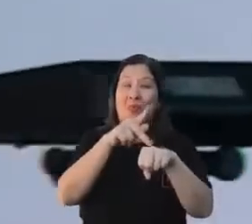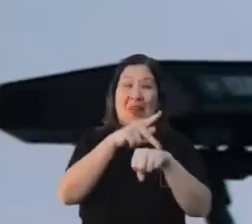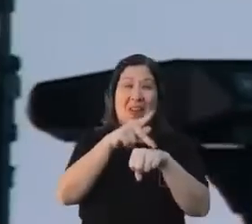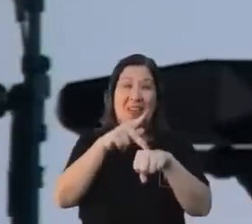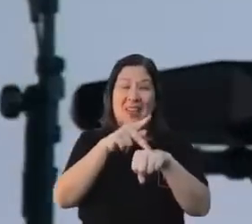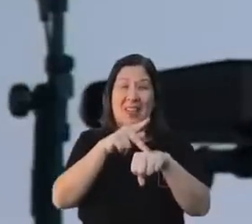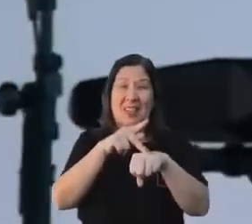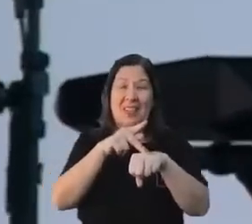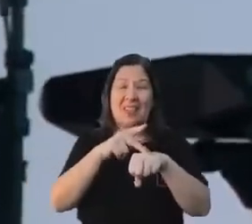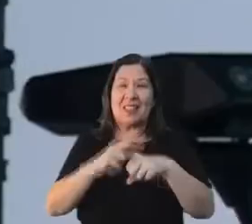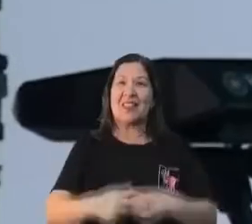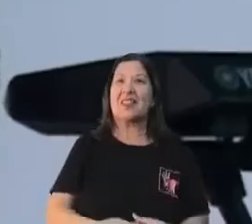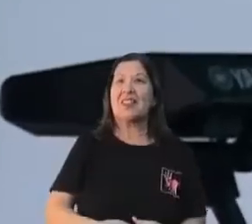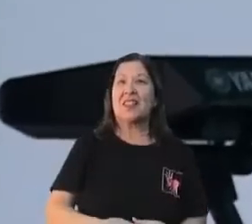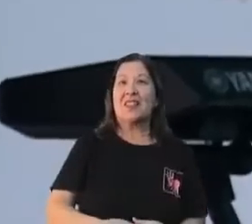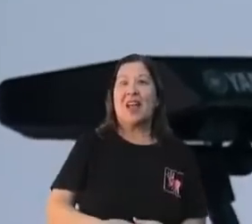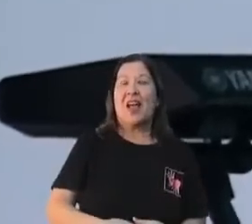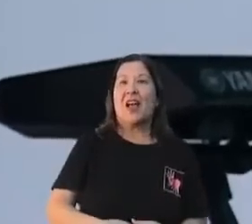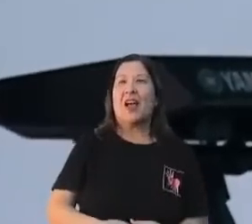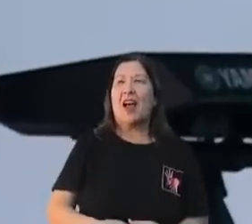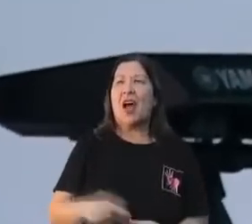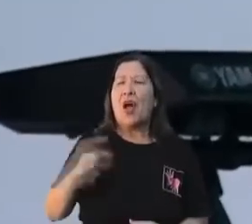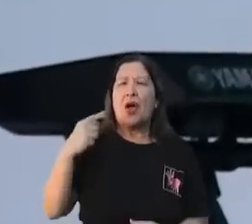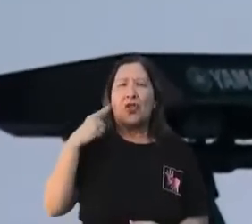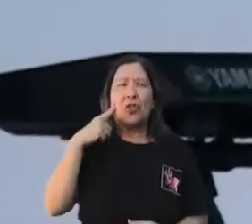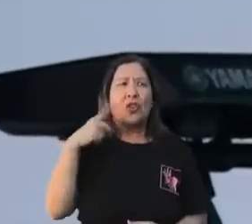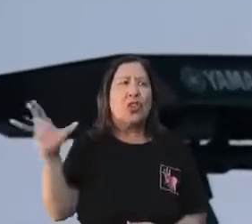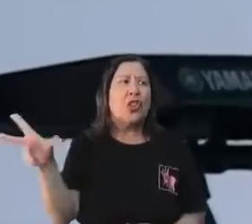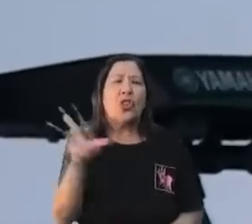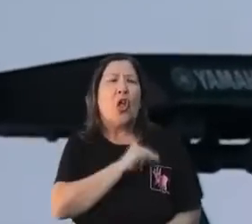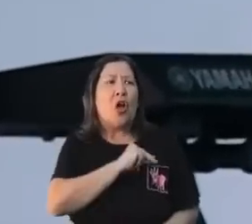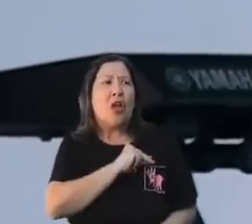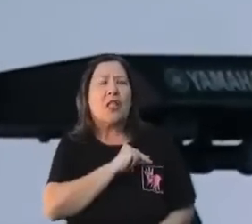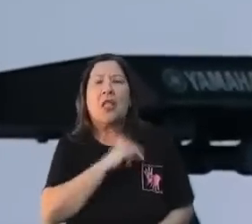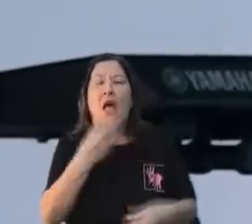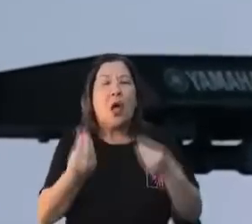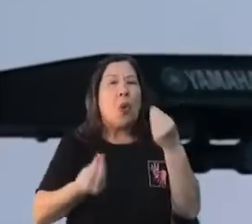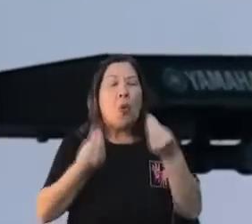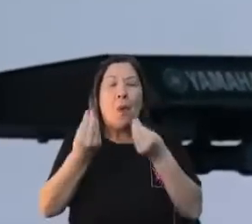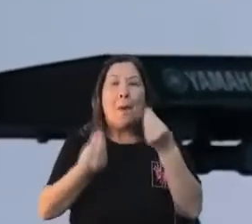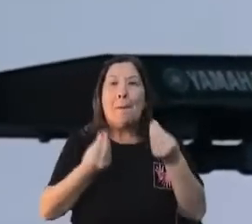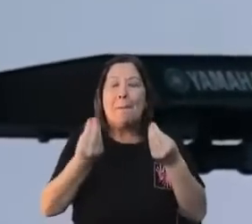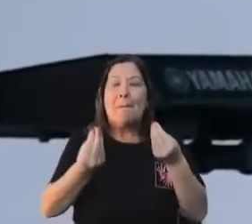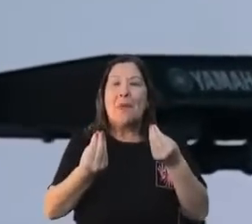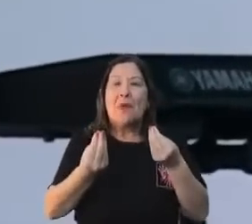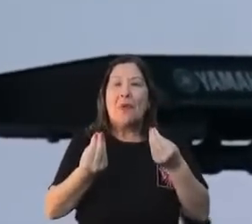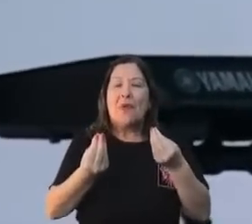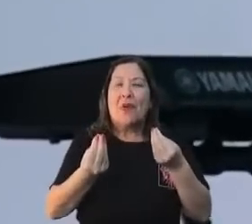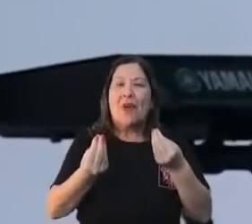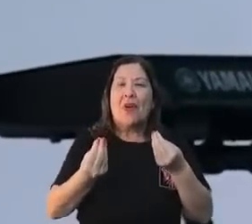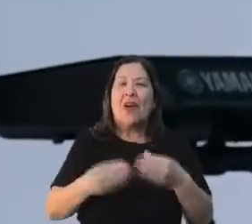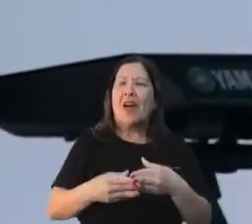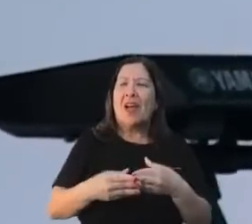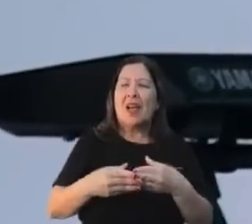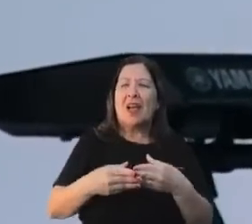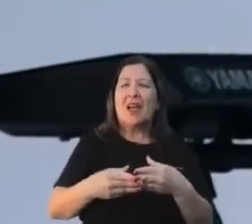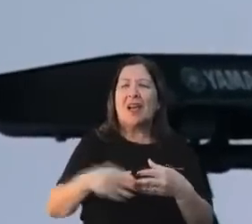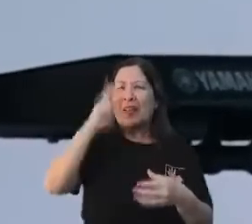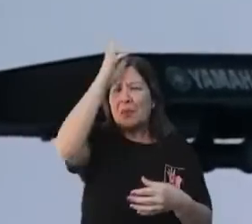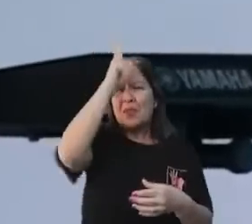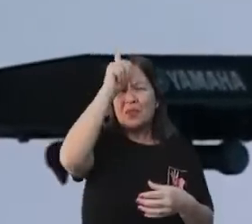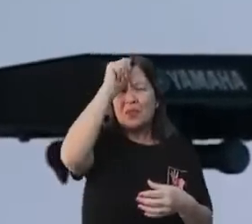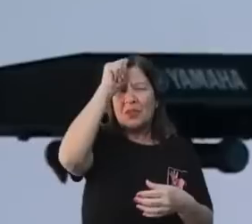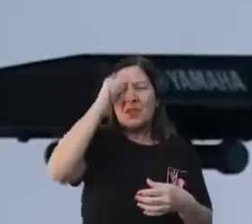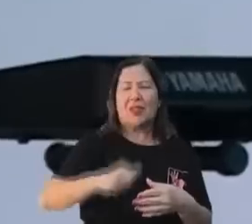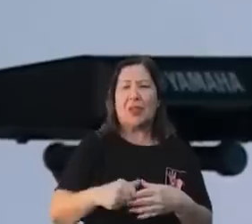galo. Levantou o empresário e disse o seguinte, eu quero saber se esse negócio dessa terra aí, essa terra não vai, ela não vai trabalhar com meieira mais